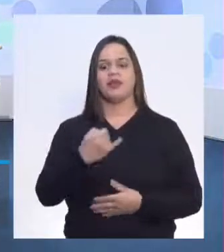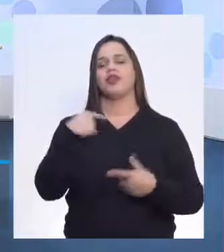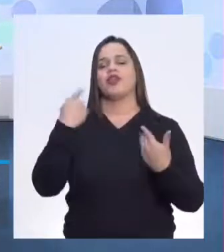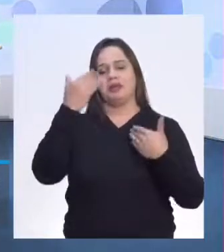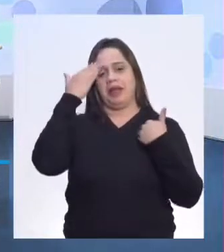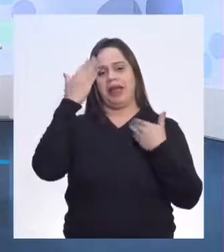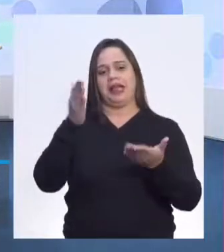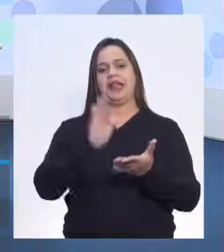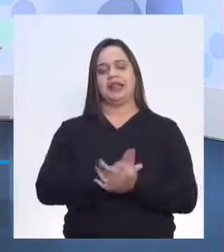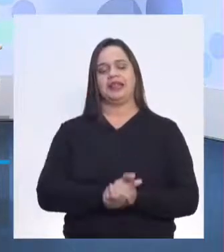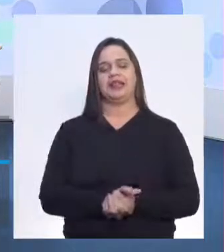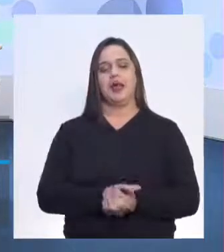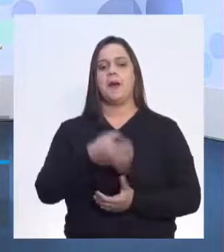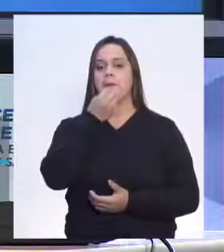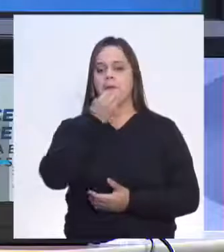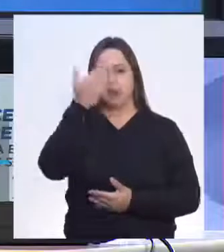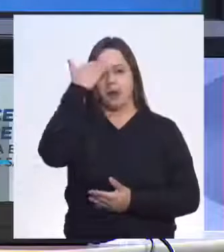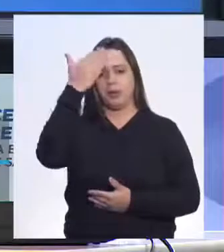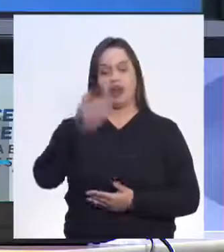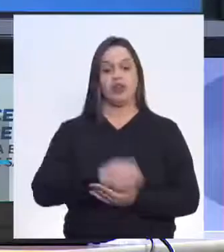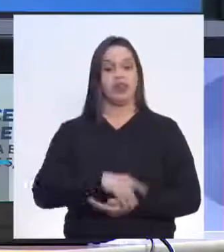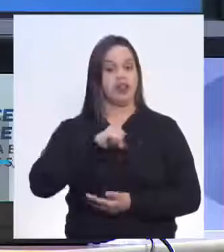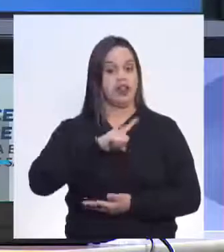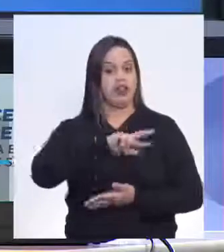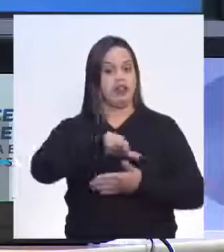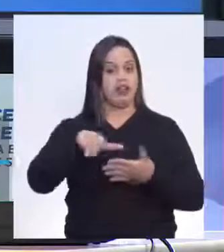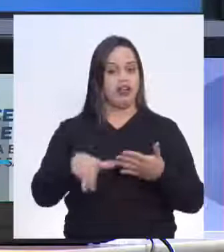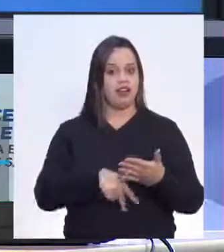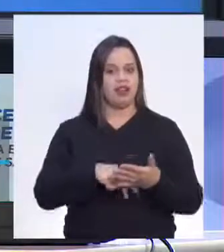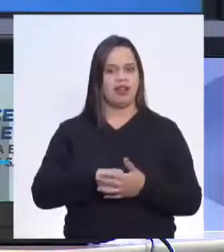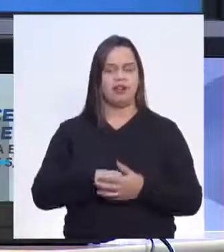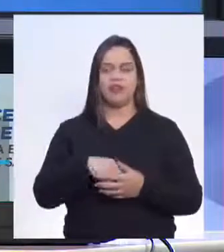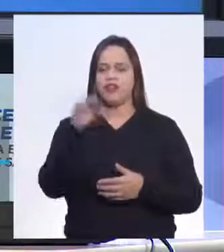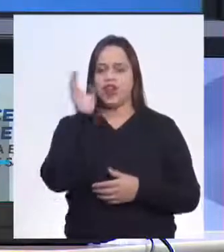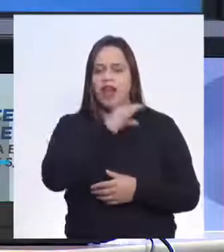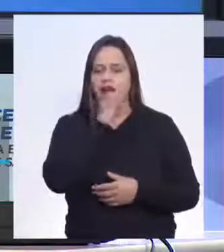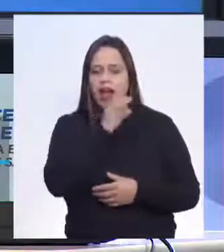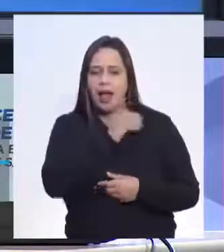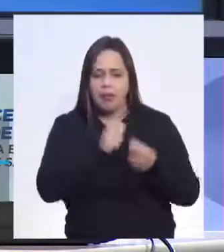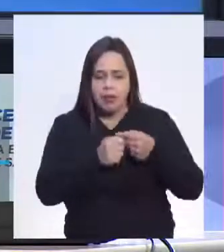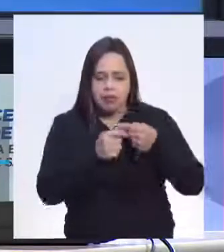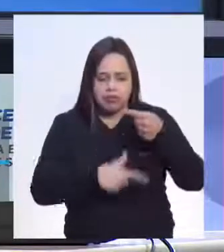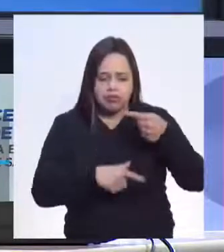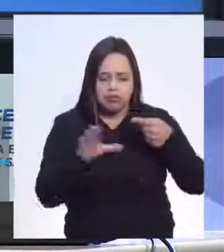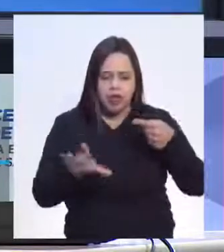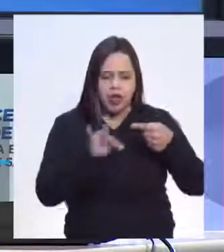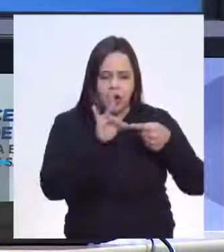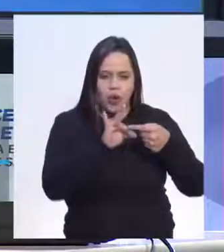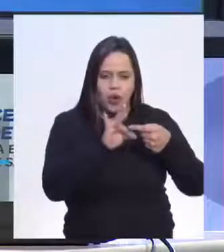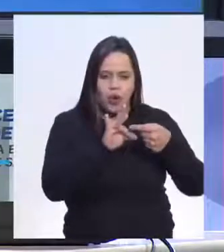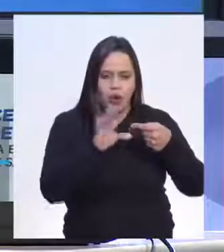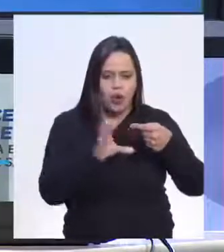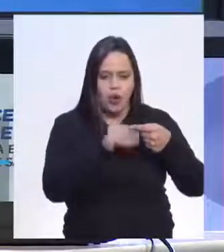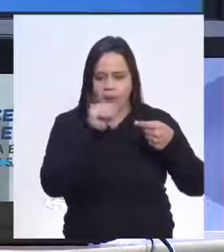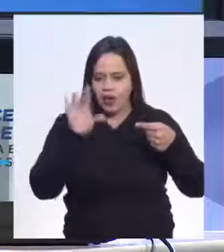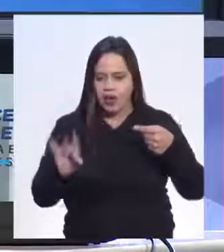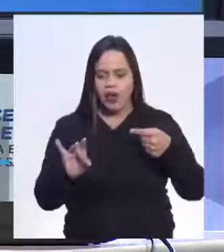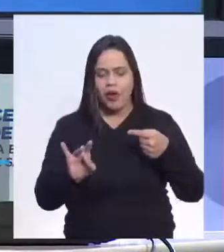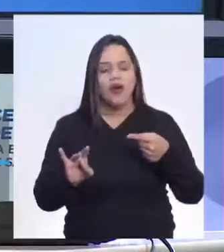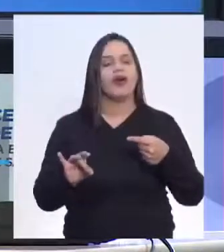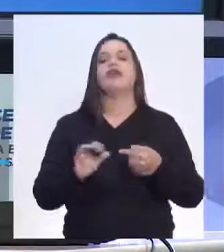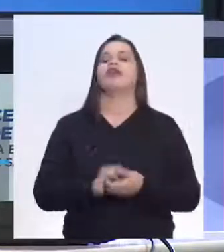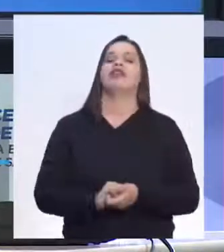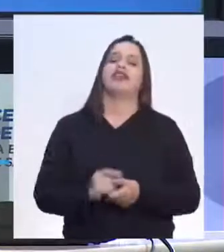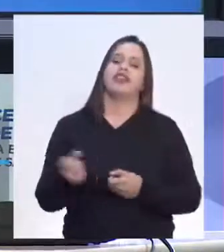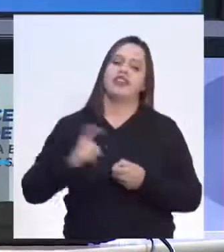agradece, né? Muito bem, obrigada. Tem vários alunos agora que estão fazendo isso. Eles vão rapidíssimos lá, saem do chat e voltam